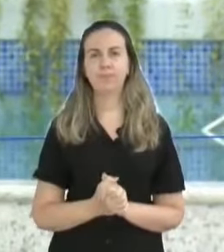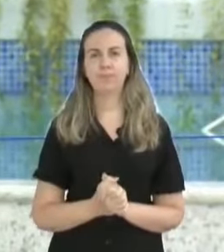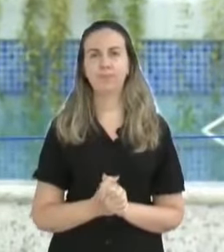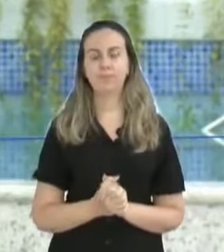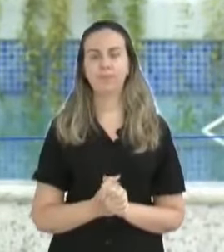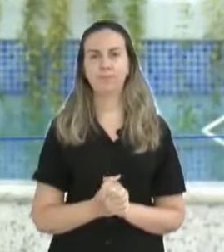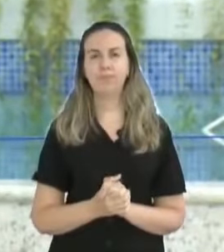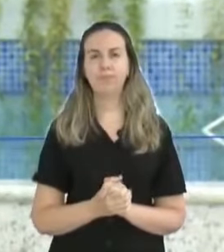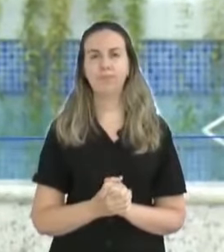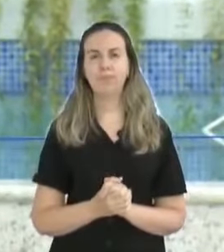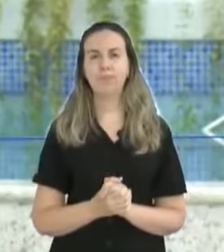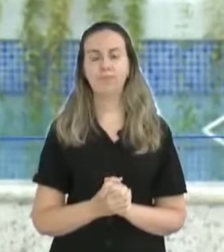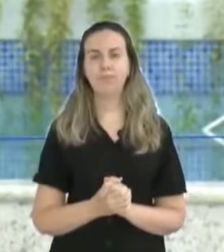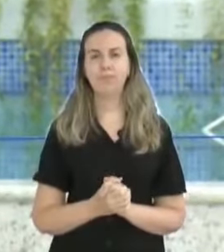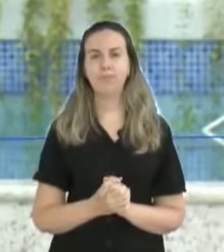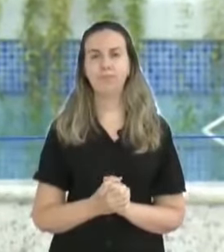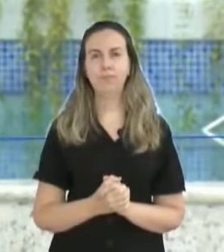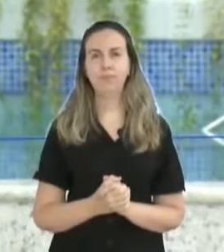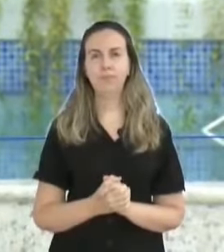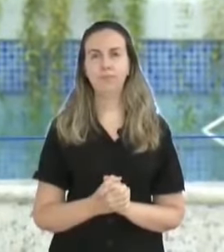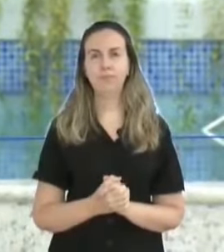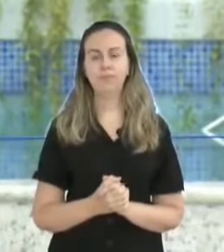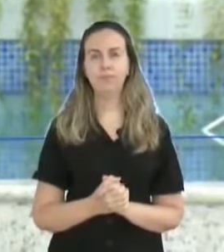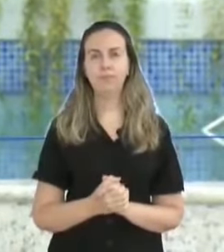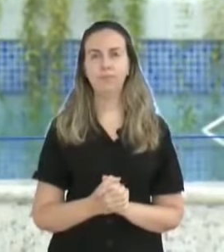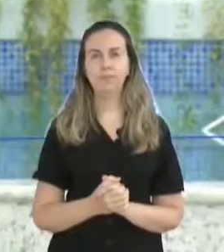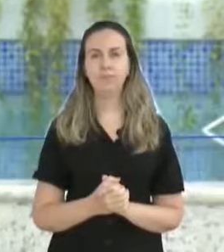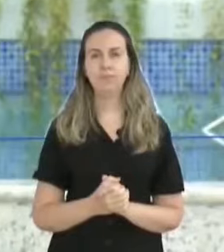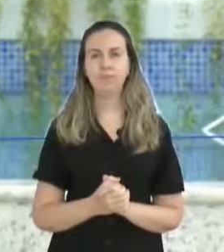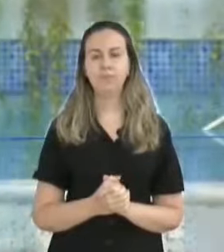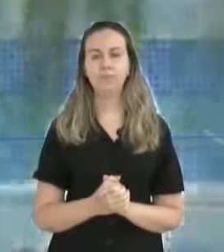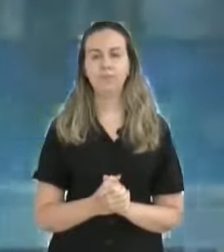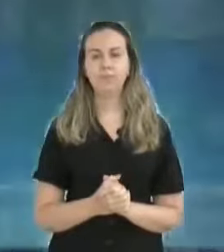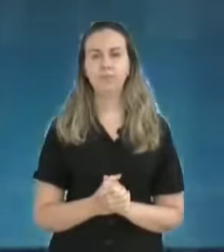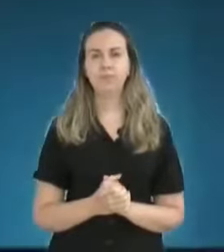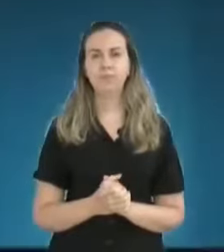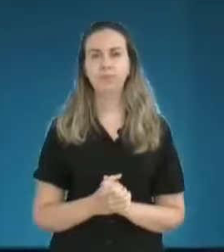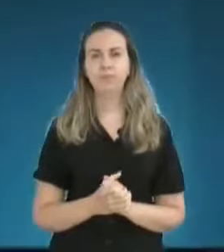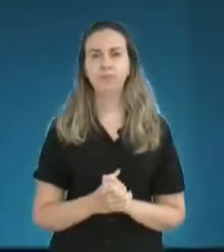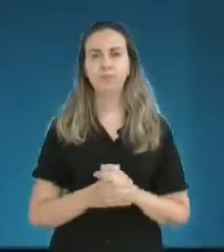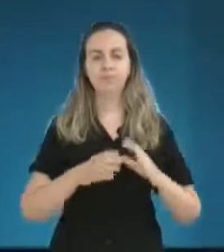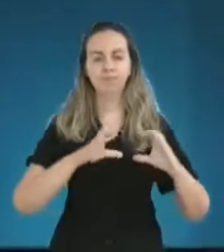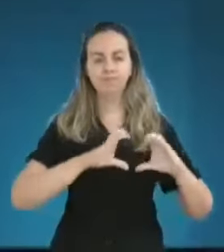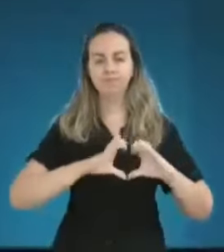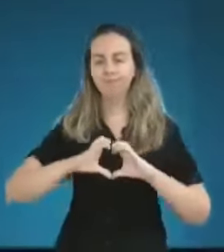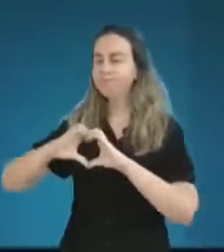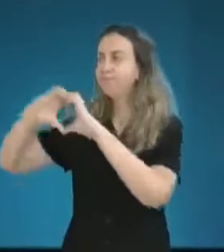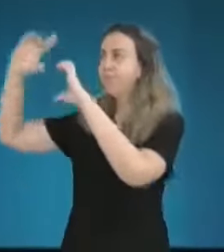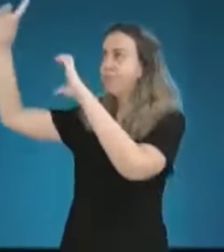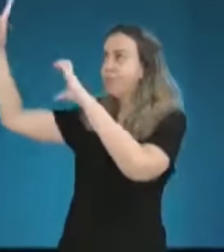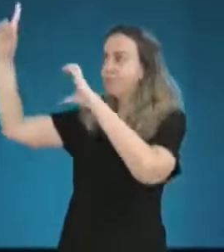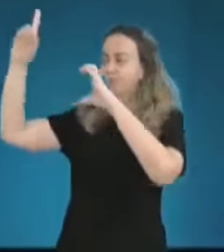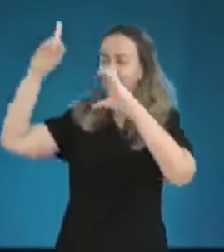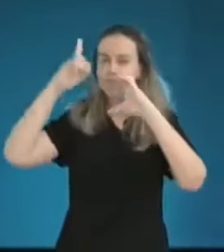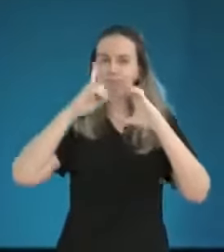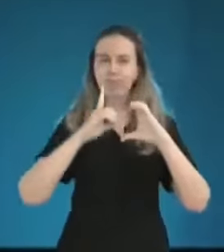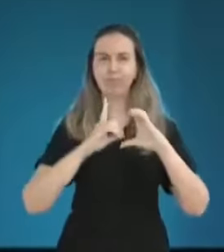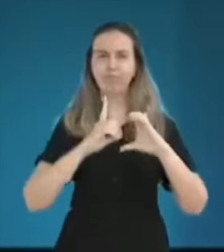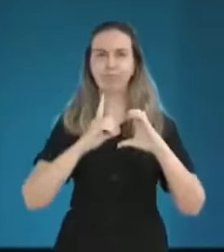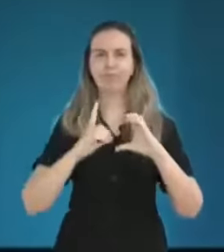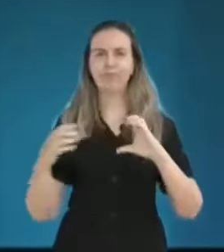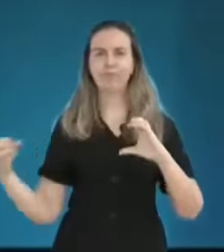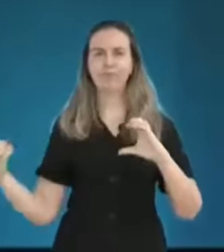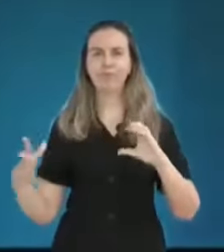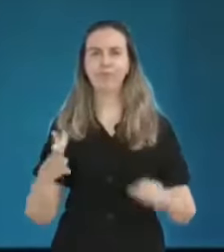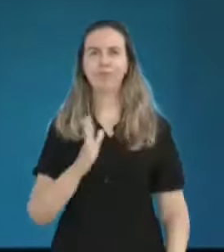converte-nos a ti, Senhor, e seremos convertidos.